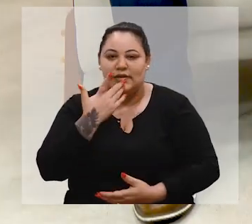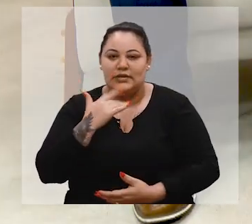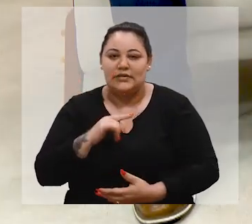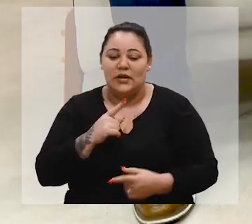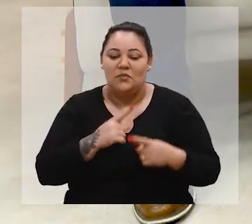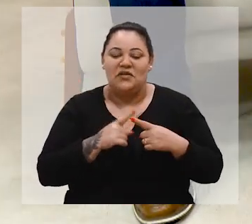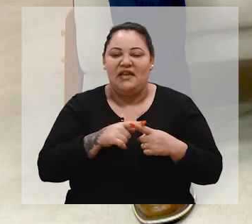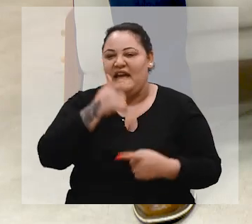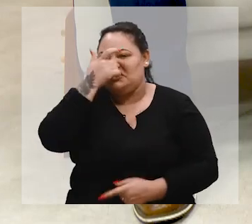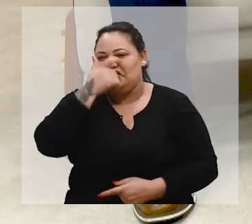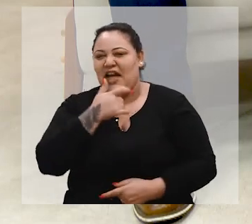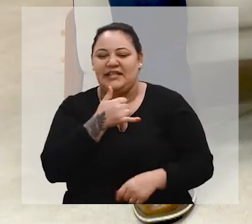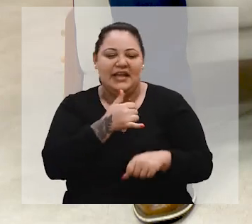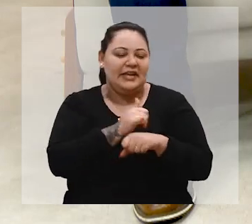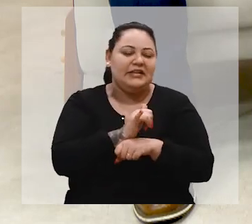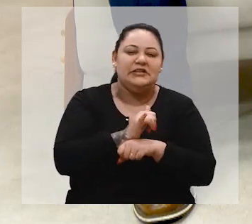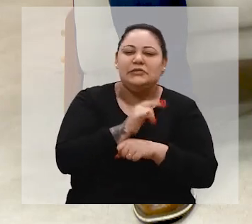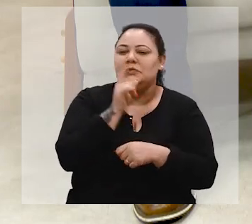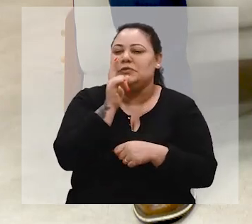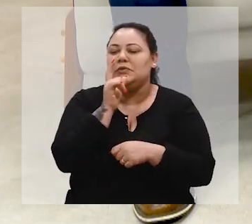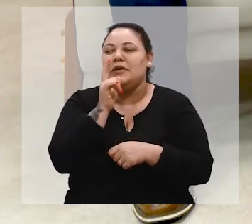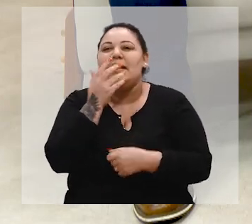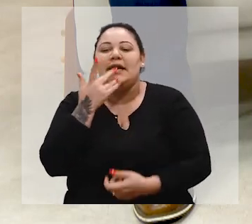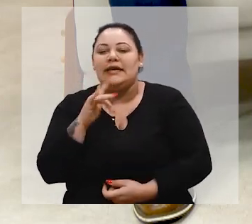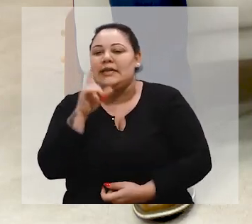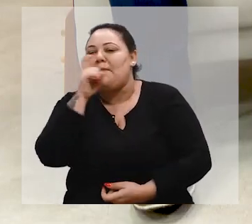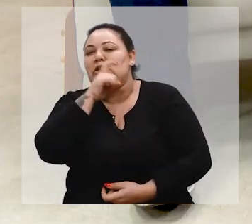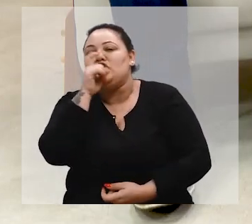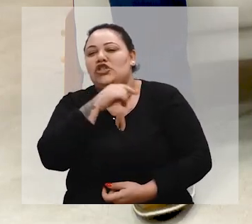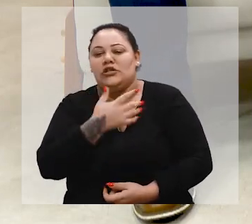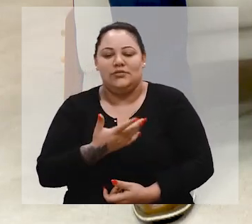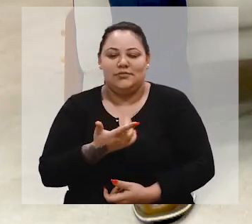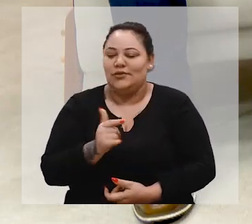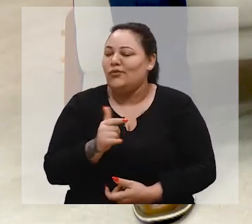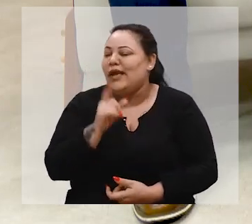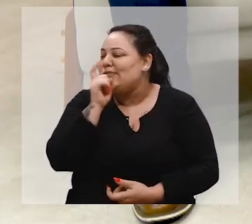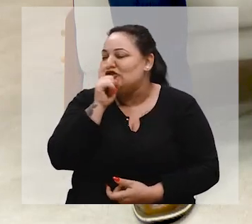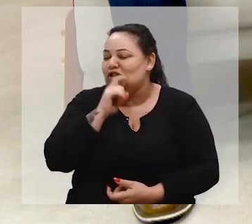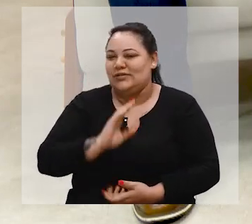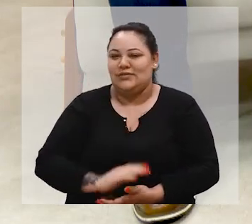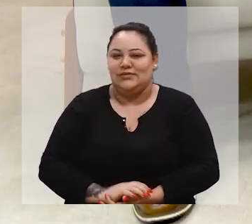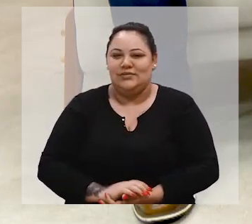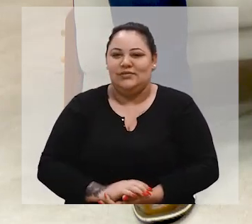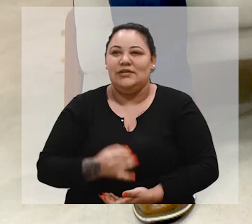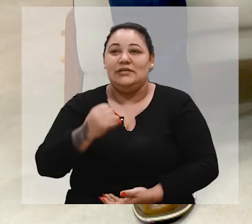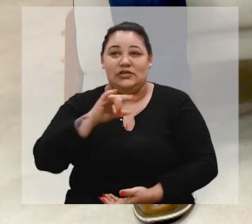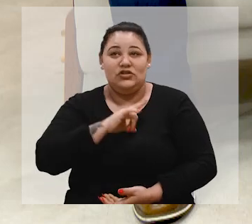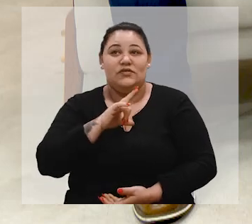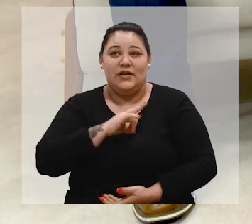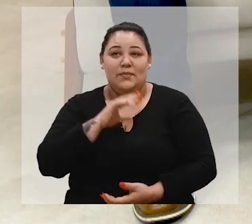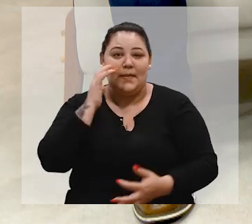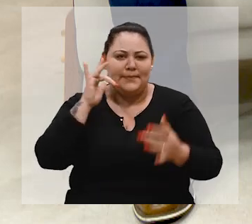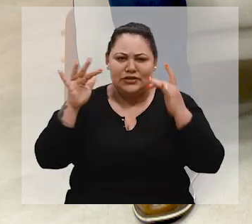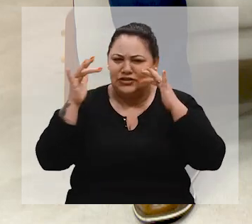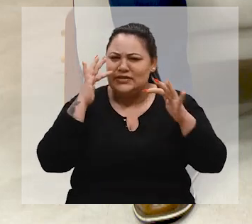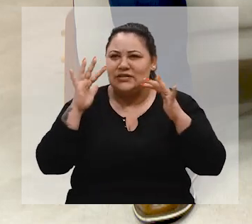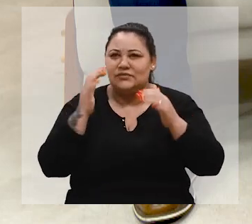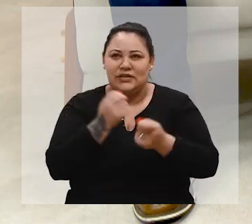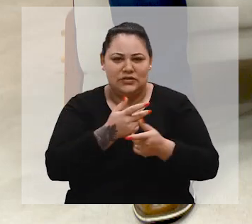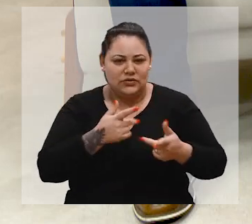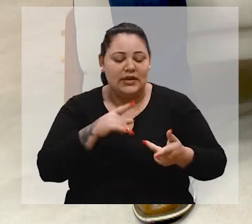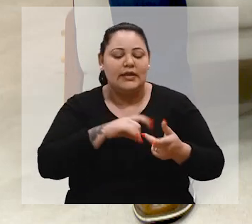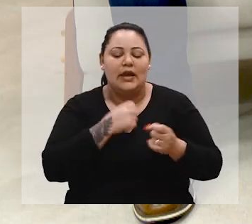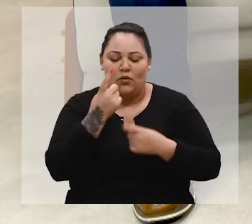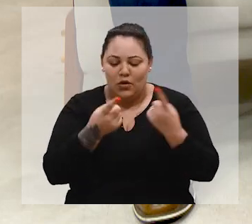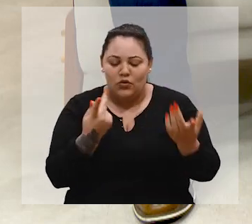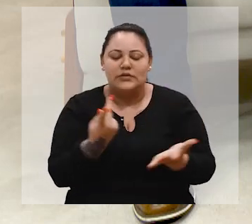crédito. Exatamente. Por achar que é uma fantasia da criança, né? E a gente sempre fala, não tem fantasia. Se tiver uma